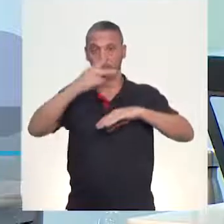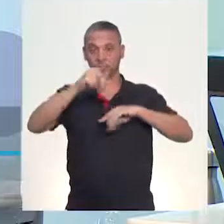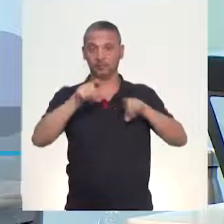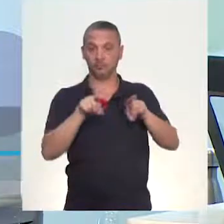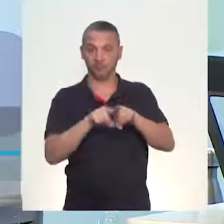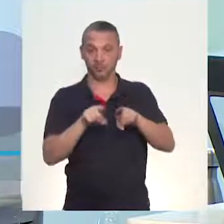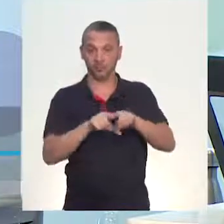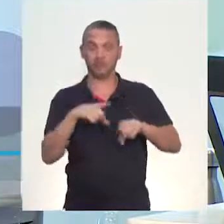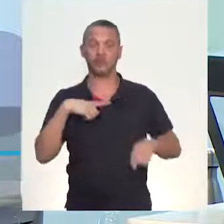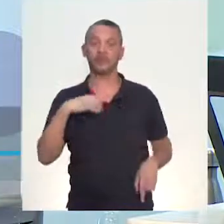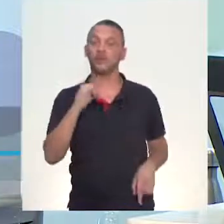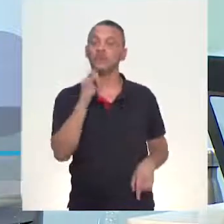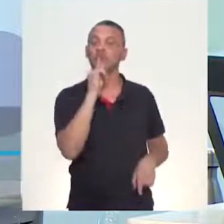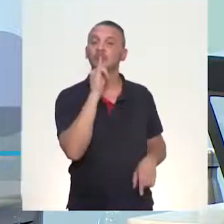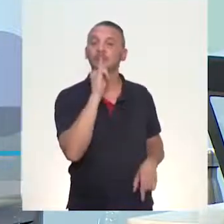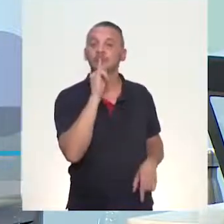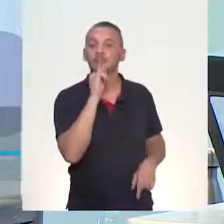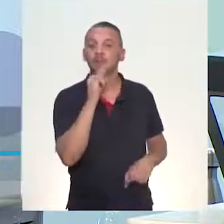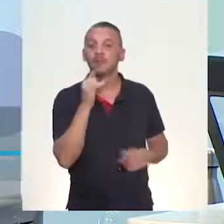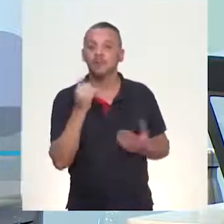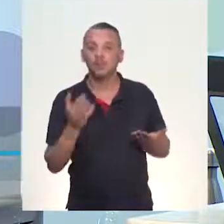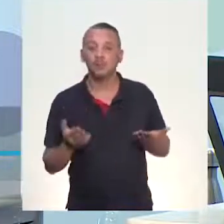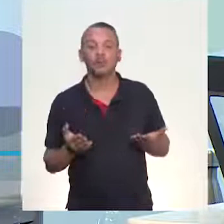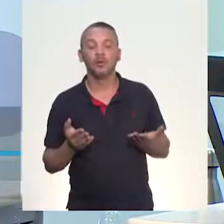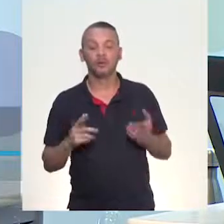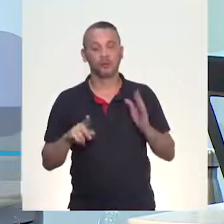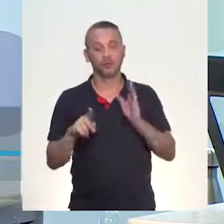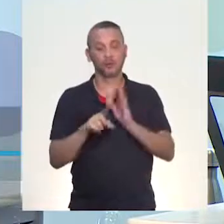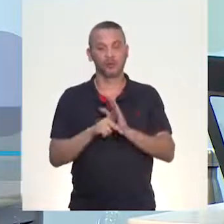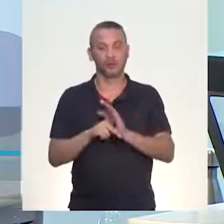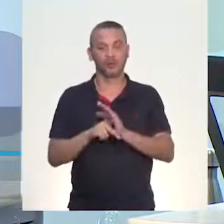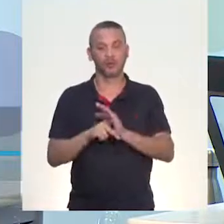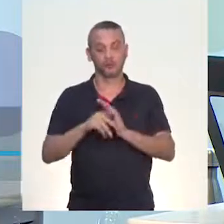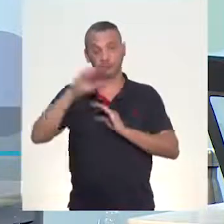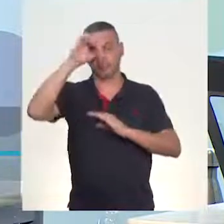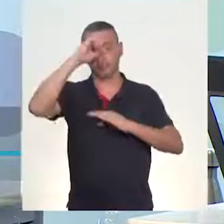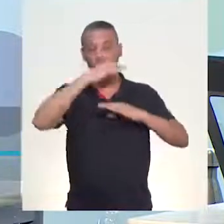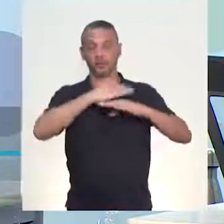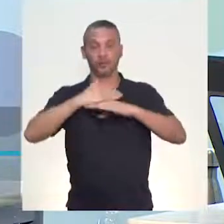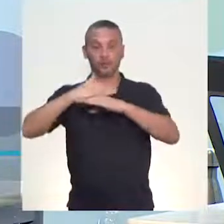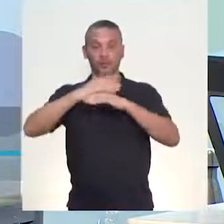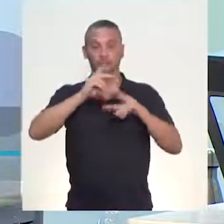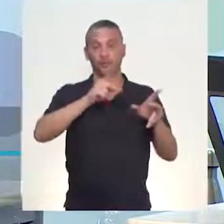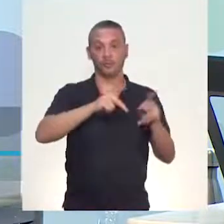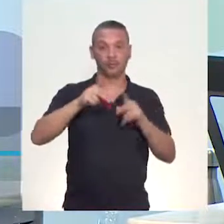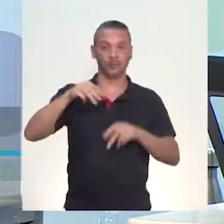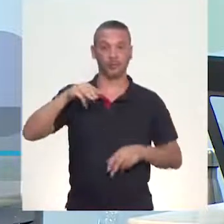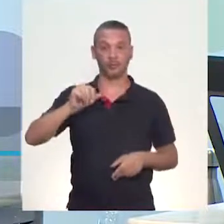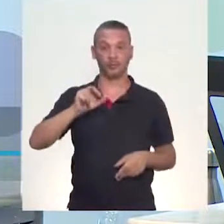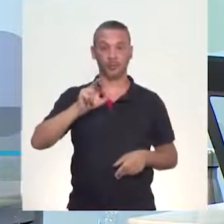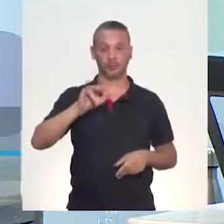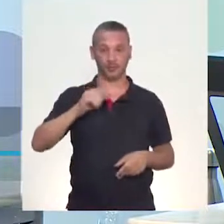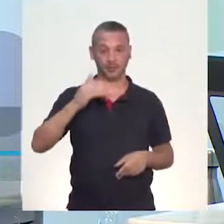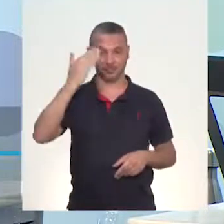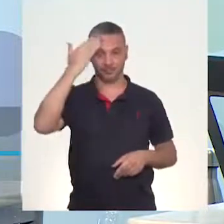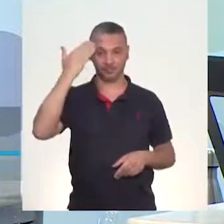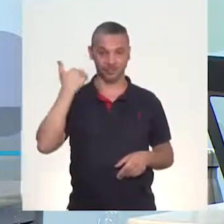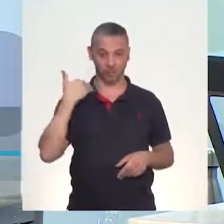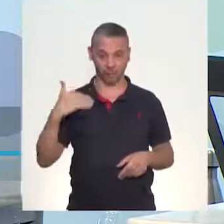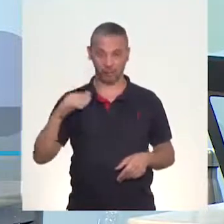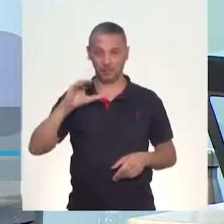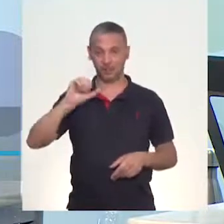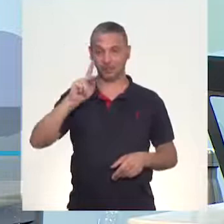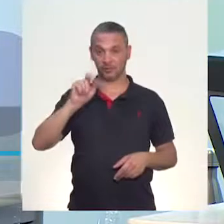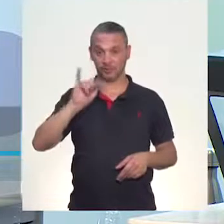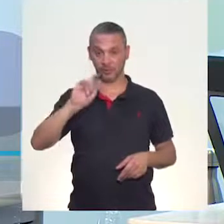gente, né, como inerentes ao senso comum, de acordo com a professora Marilena Chauí. Então, a Chauí, ela